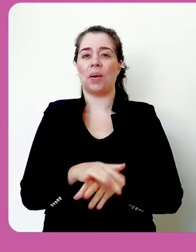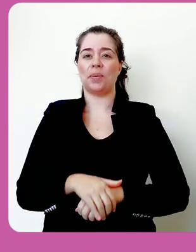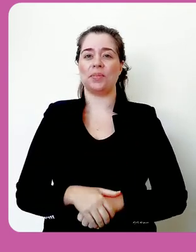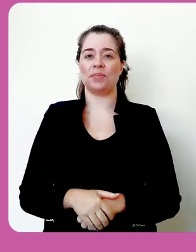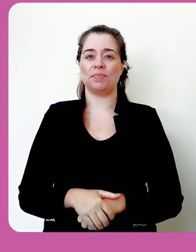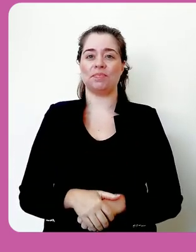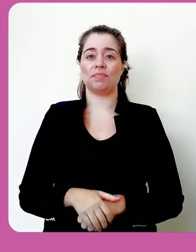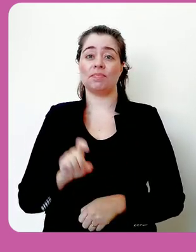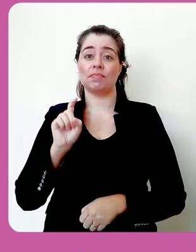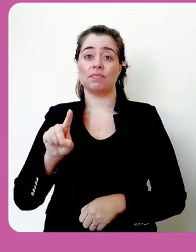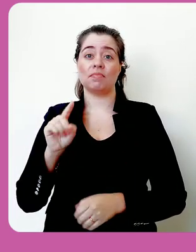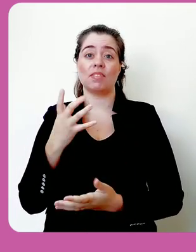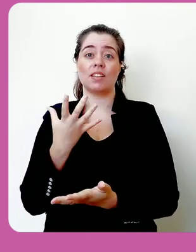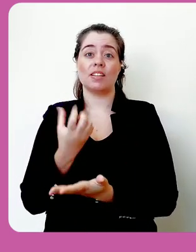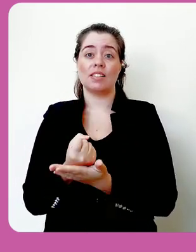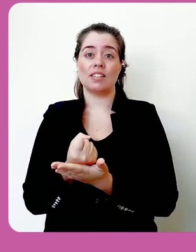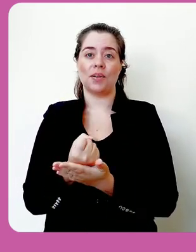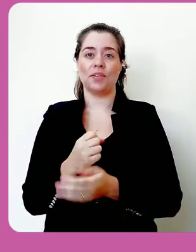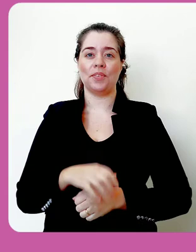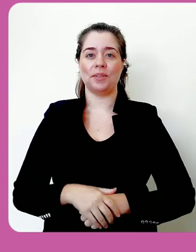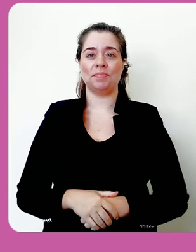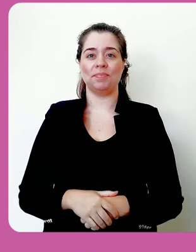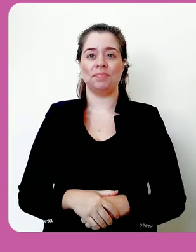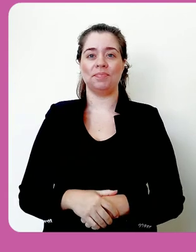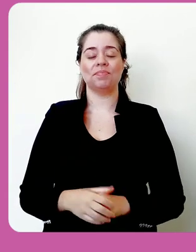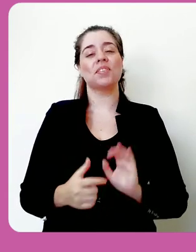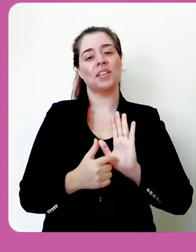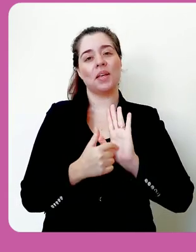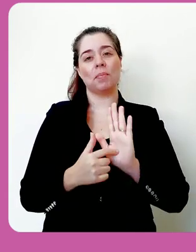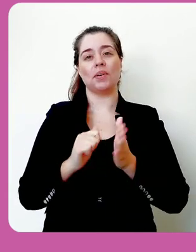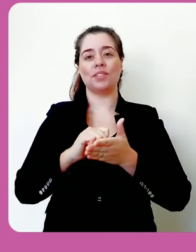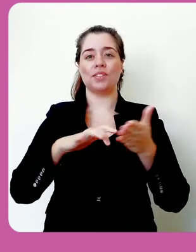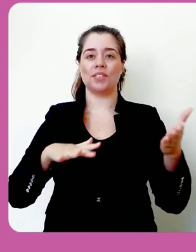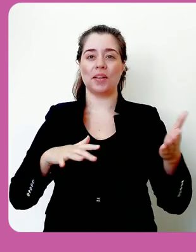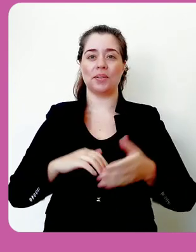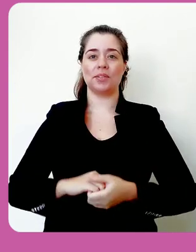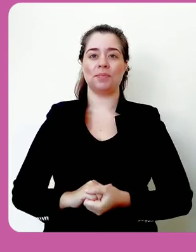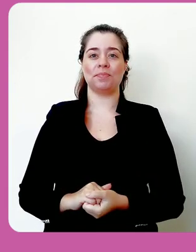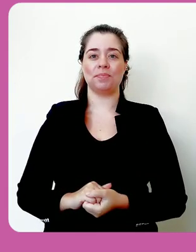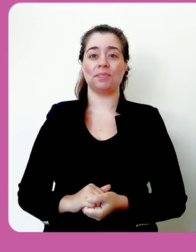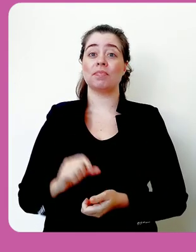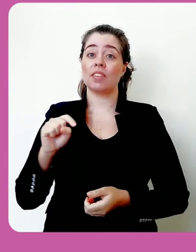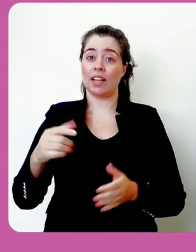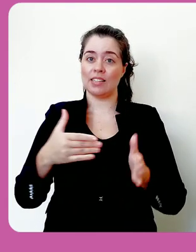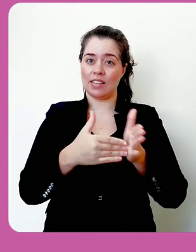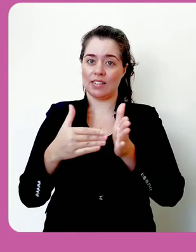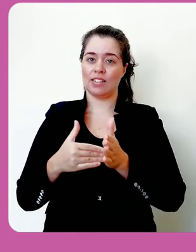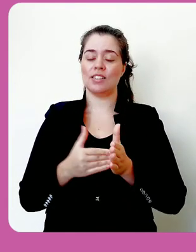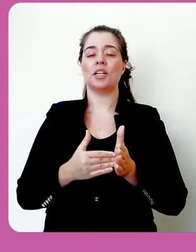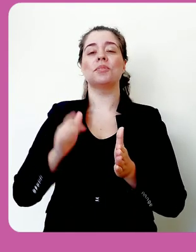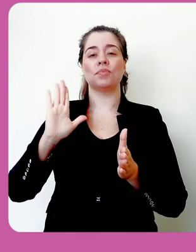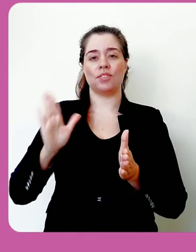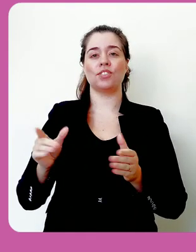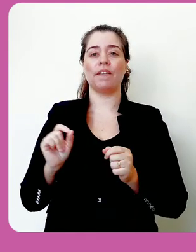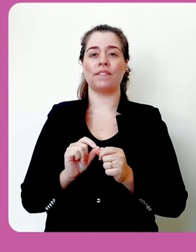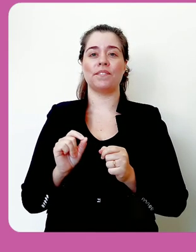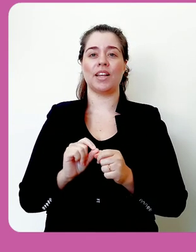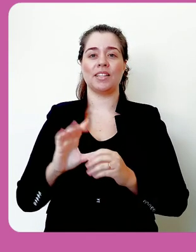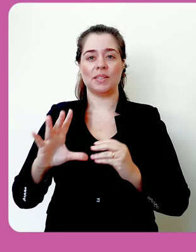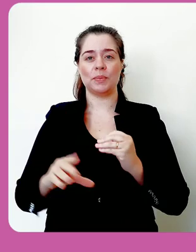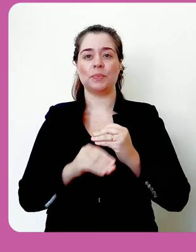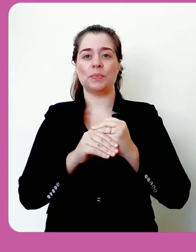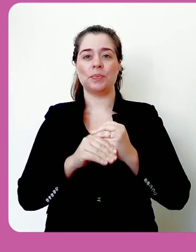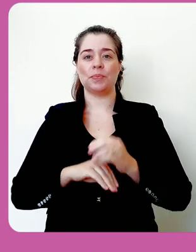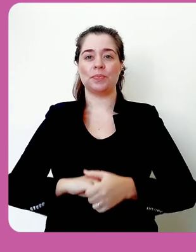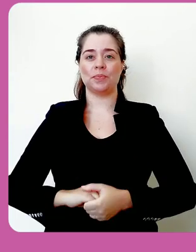Pronto, está feito. Basta salvar e mostrar a atividade. Essa restrição já